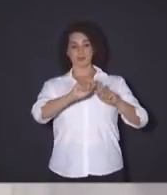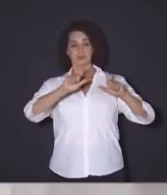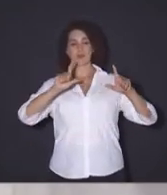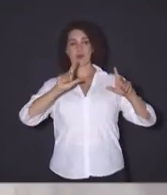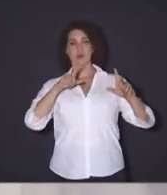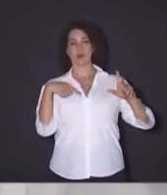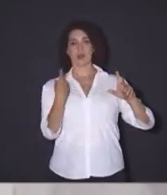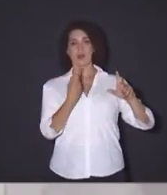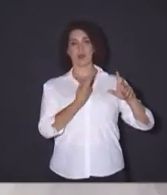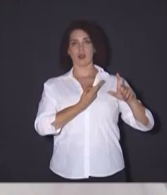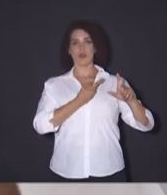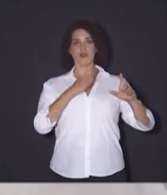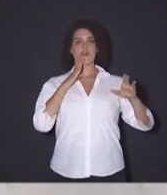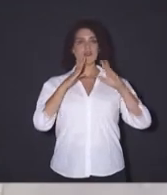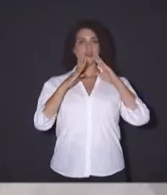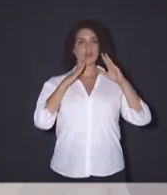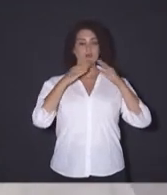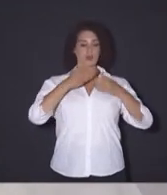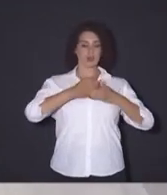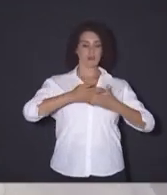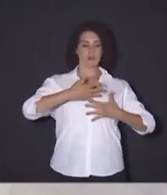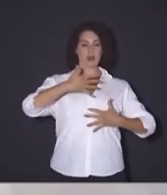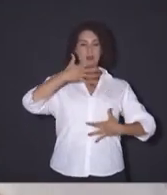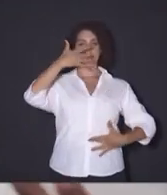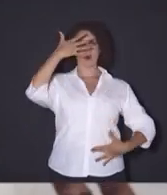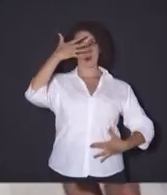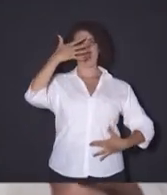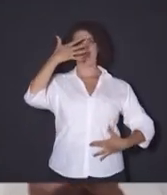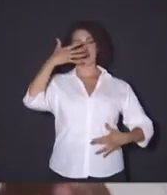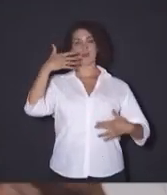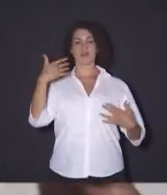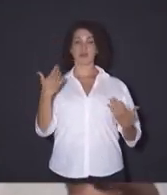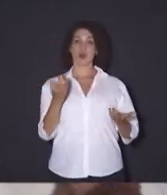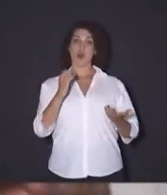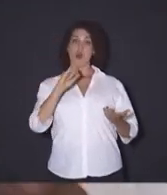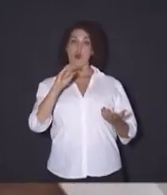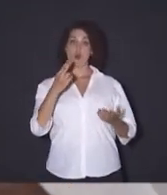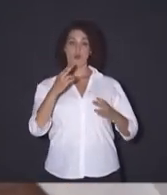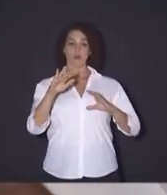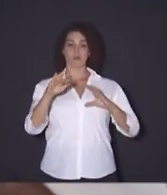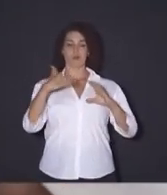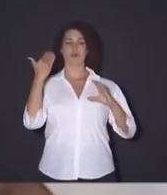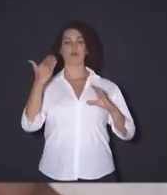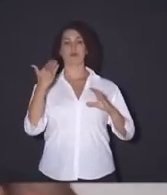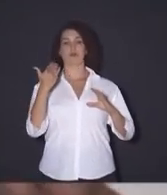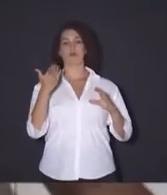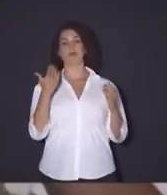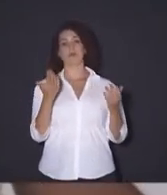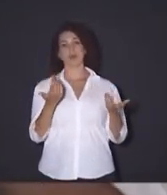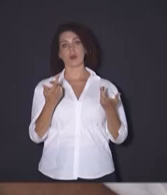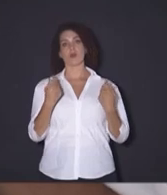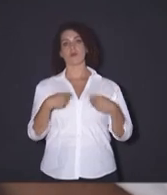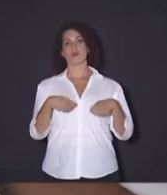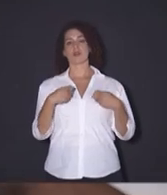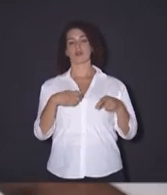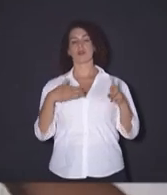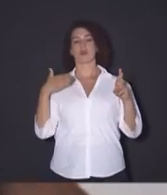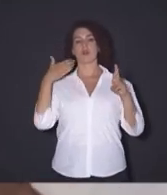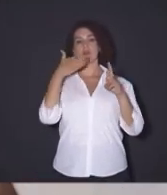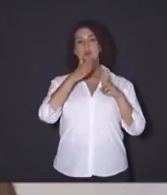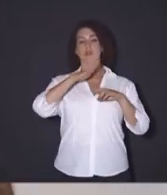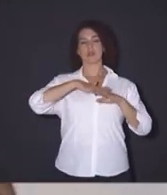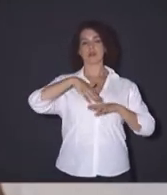terra online ou se alguém por acaso envie então a gente está buscando aumentar essas referências de conteúdo